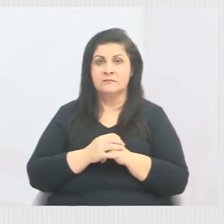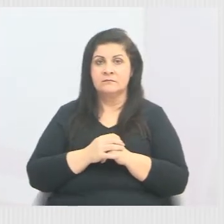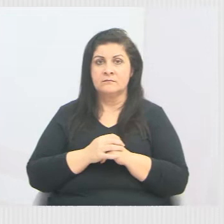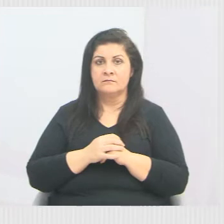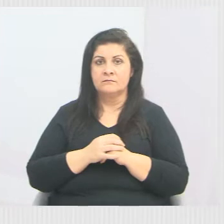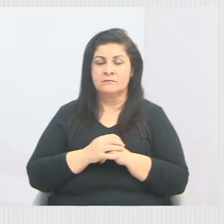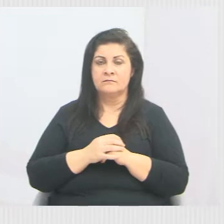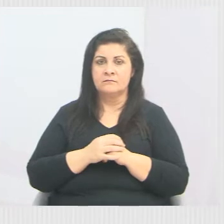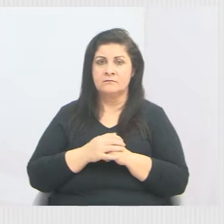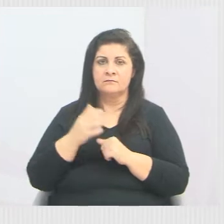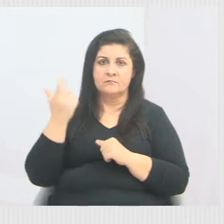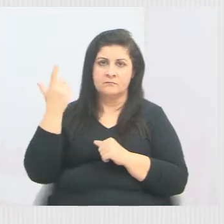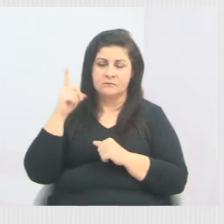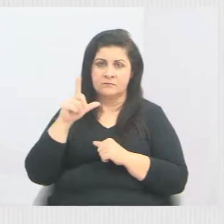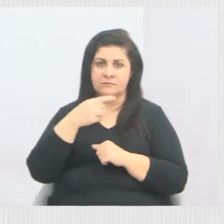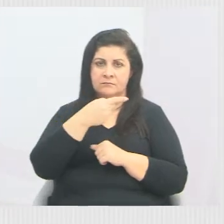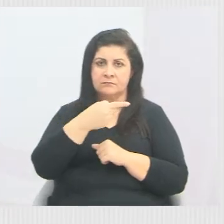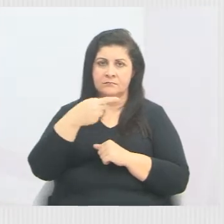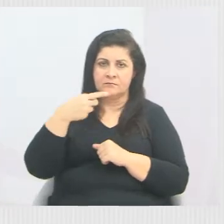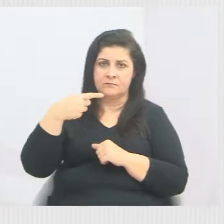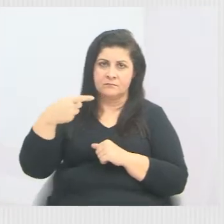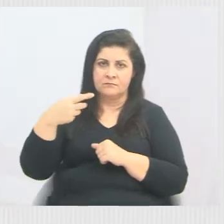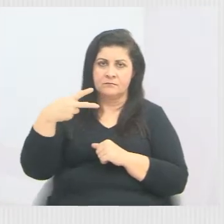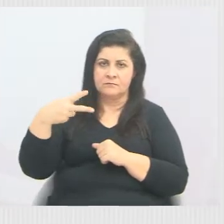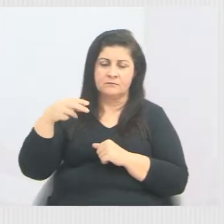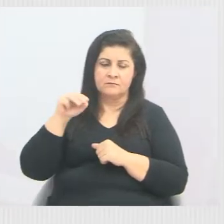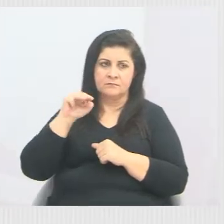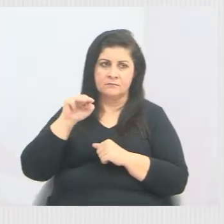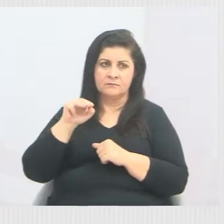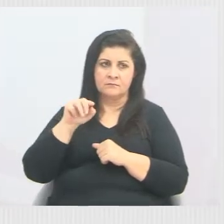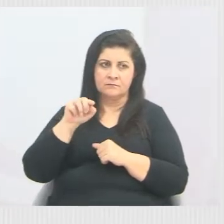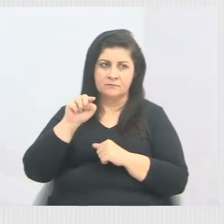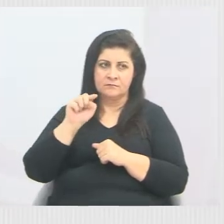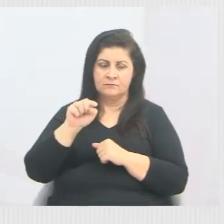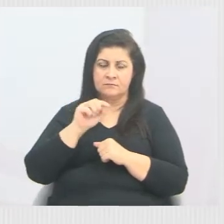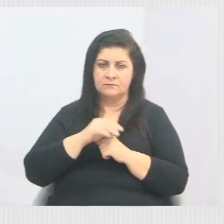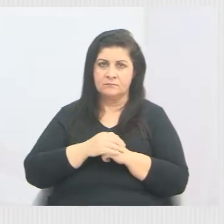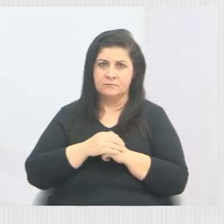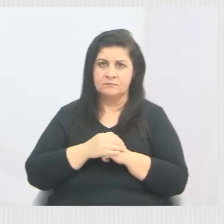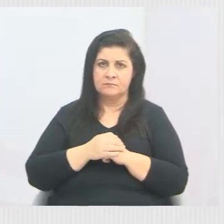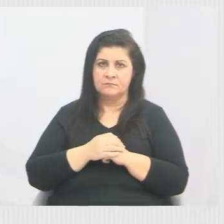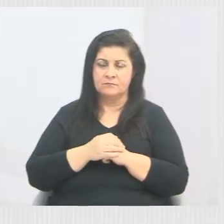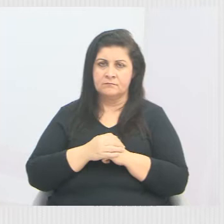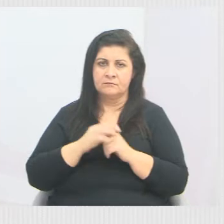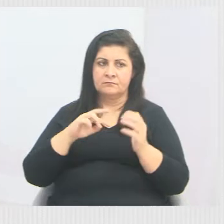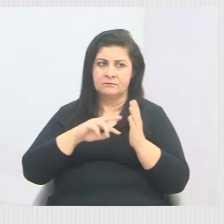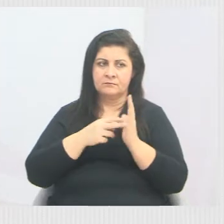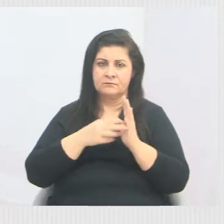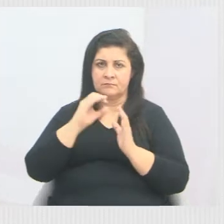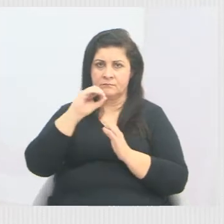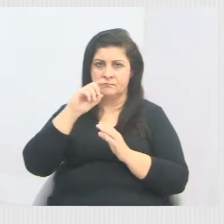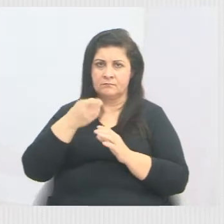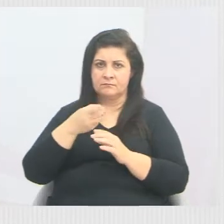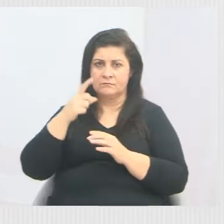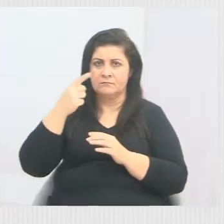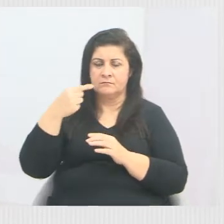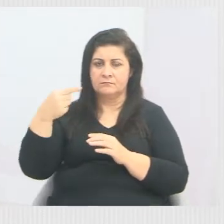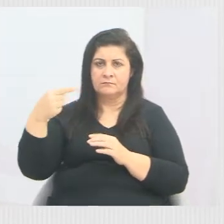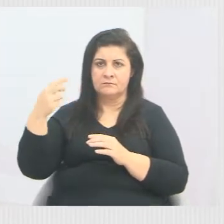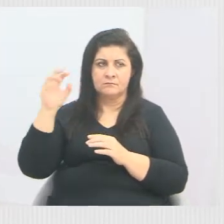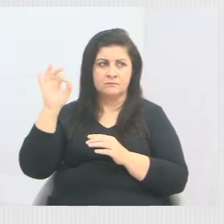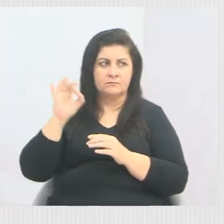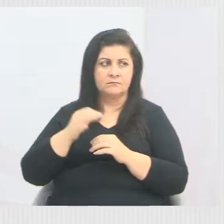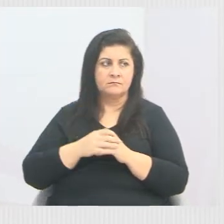realizado 112.000, devido à circulação de medições. Transferência de capital,